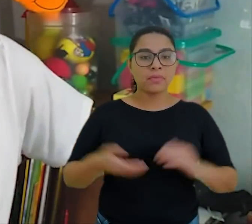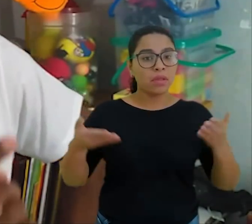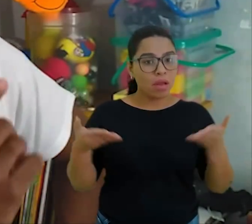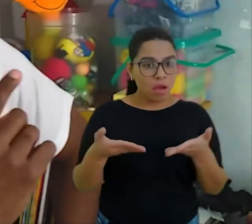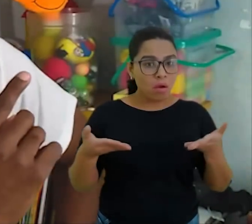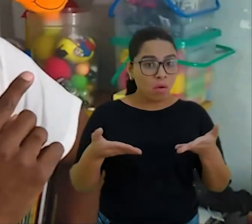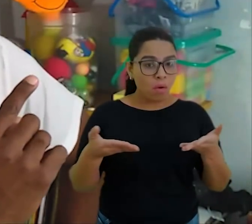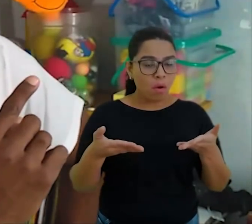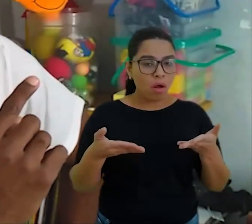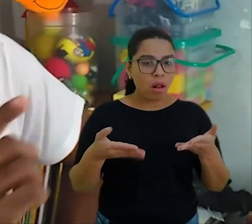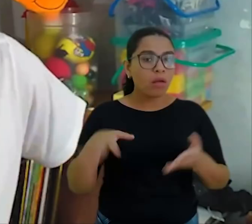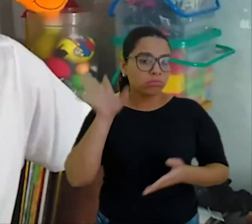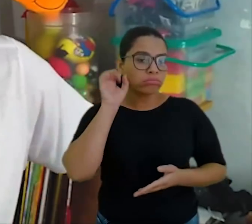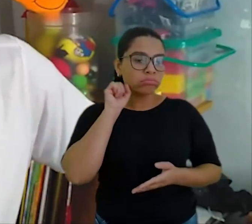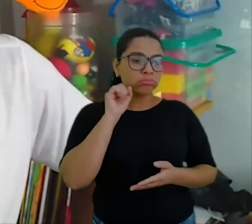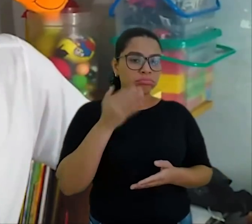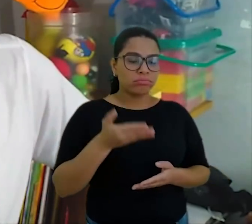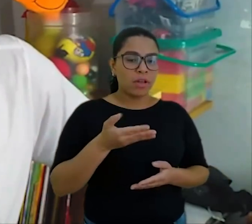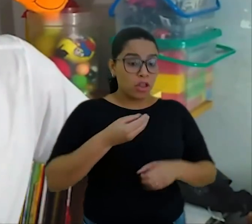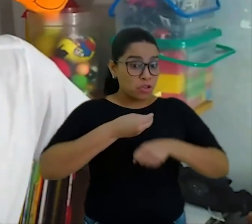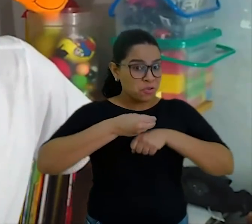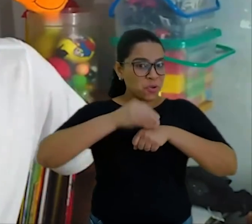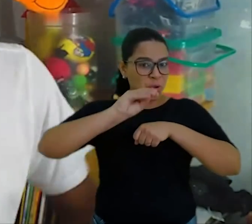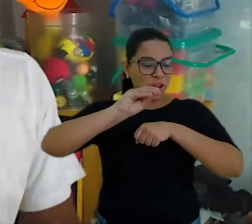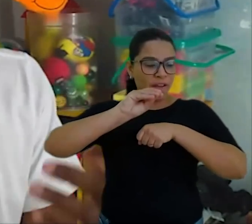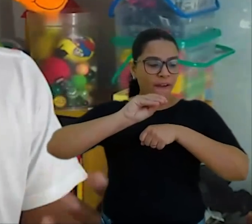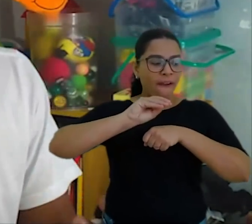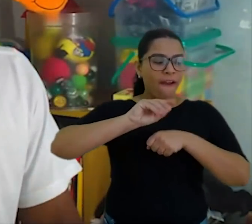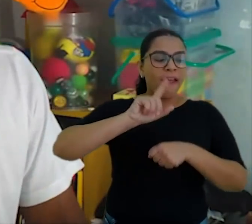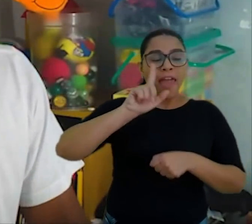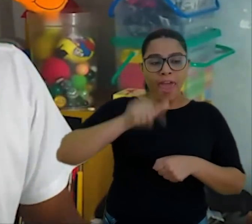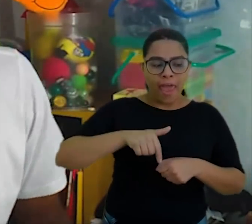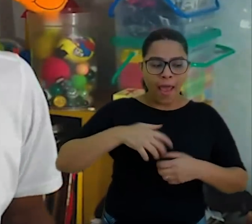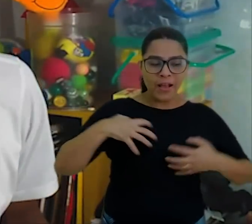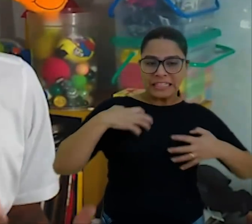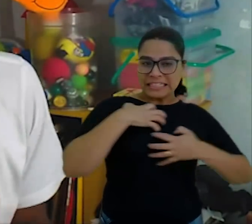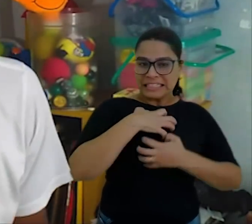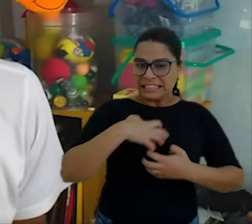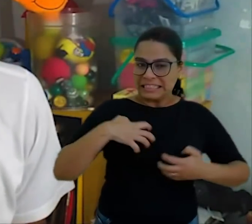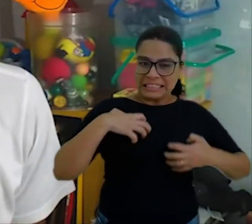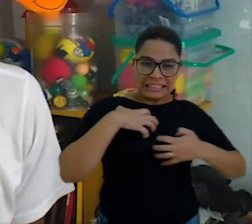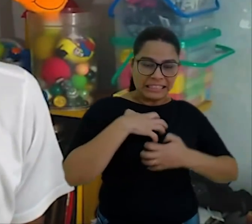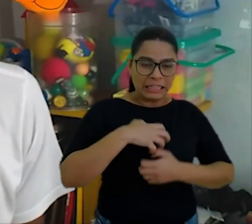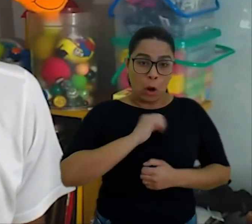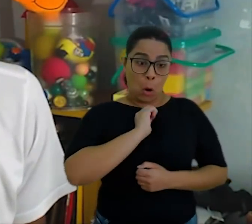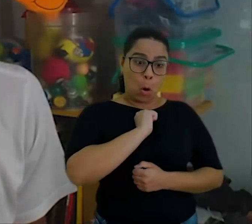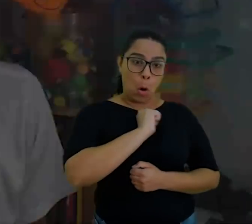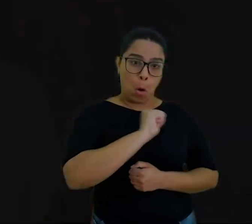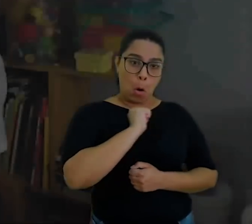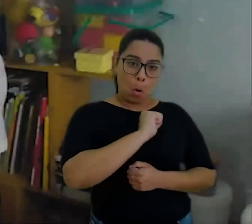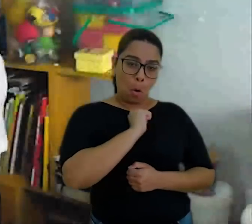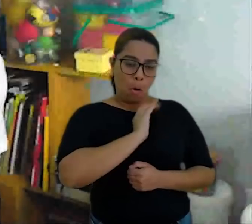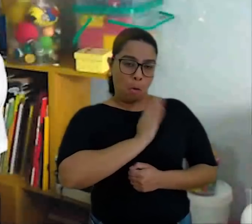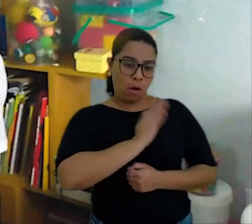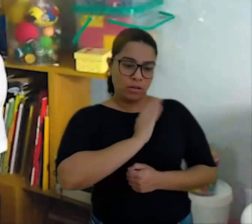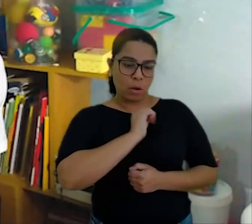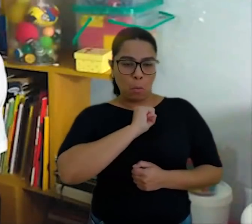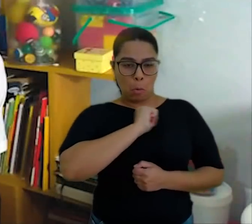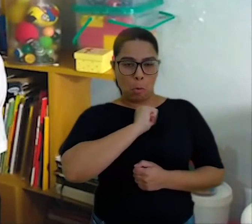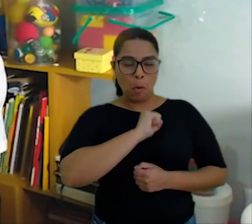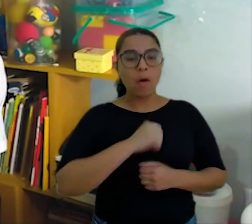Agora escuta esse. Vou te dar uma dica. É aquele que mexe até com as batidas do coração.